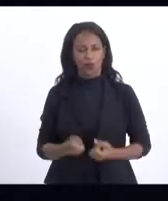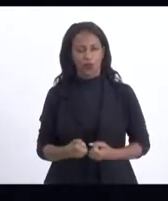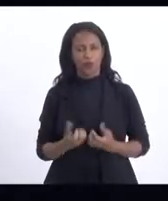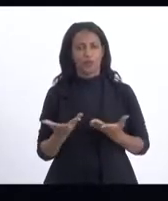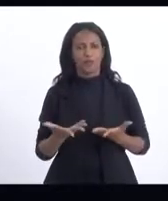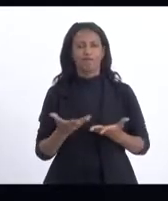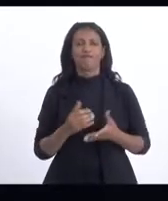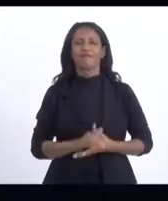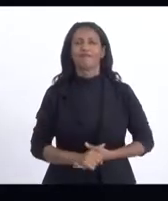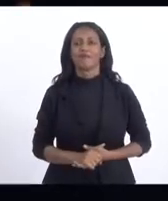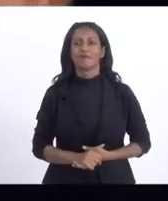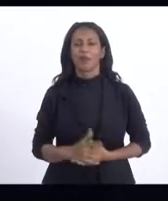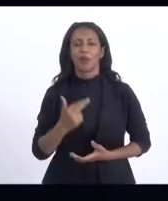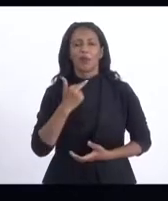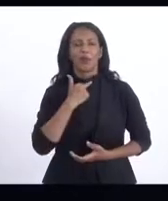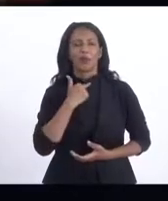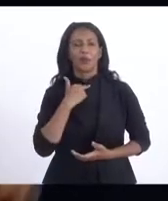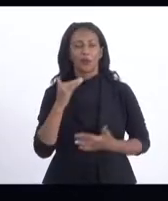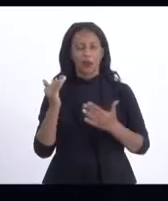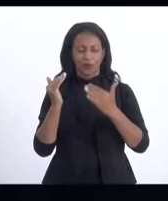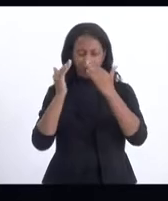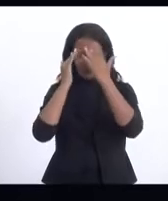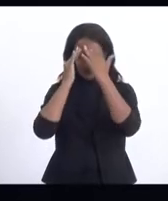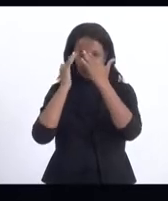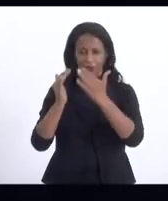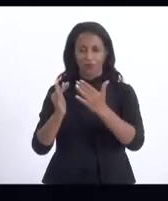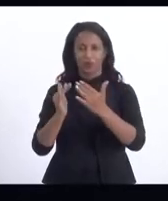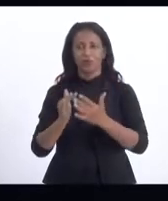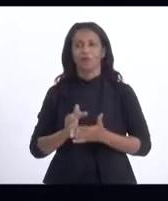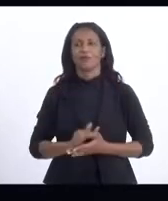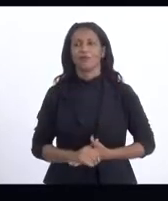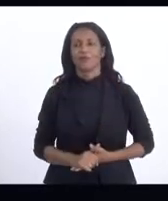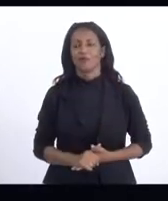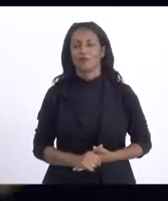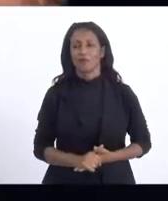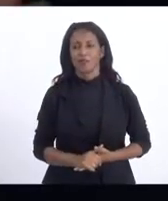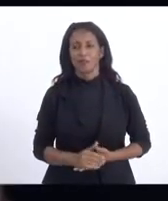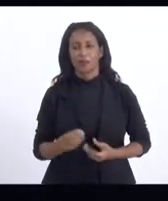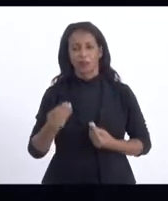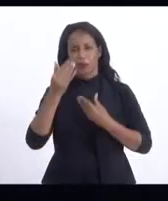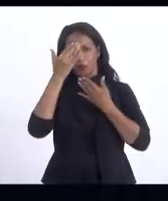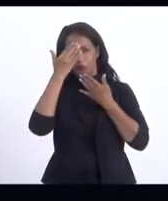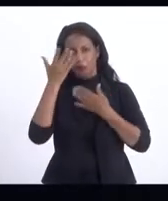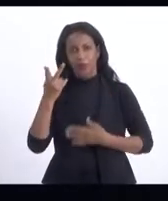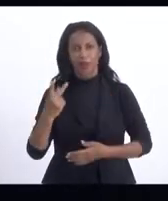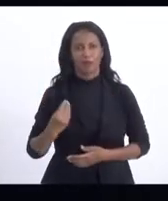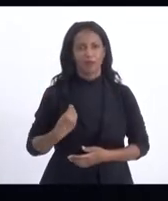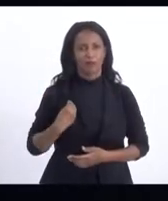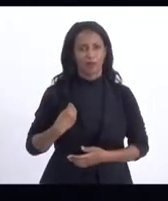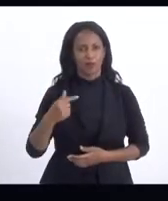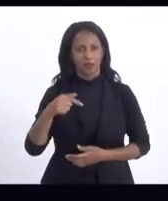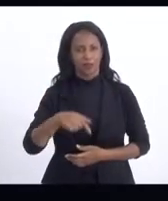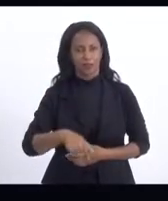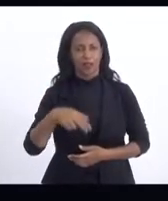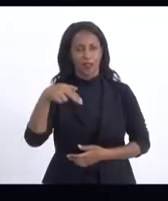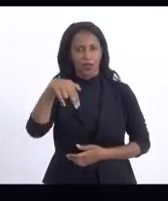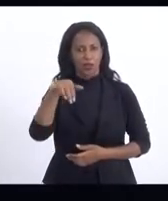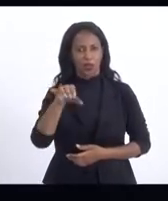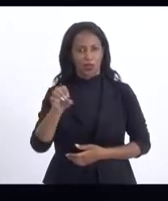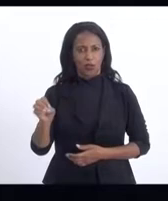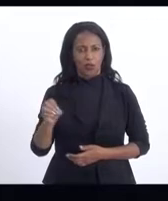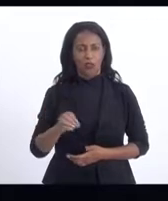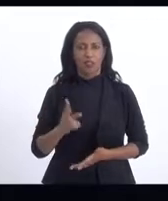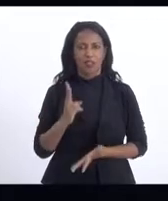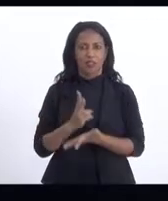doutor Rodolfo. Não posso deixar de honrá-lo nessa hora tão importante. Muito obrigado pela sua presença conosco aqui no Noroeste.